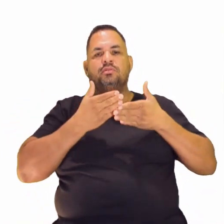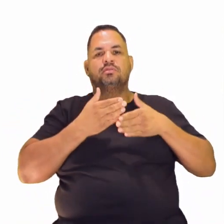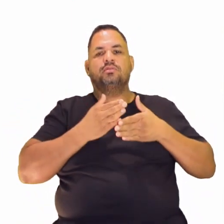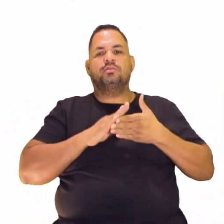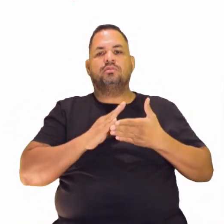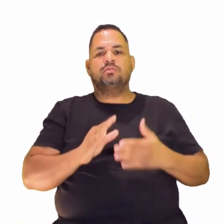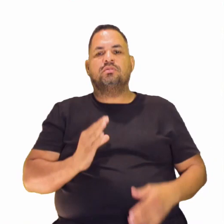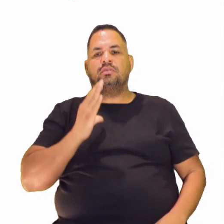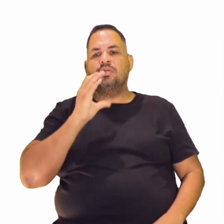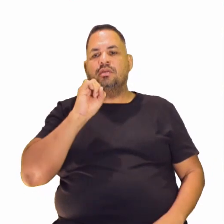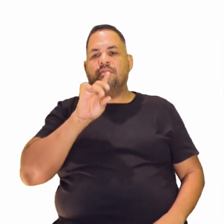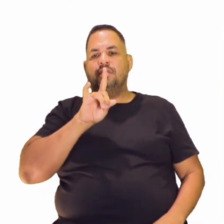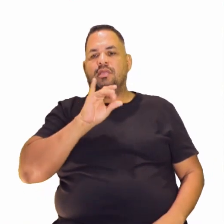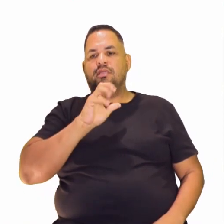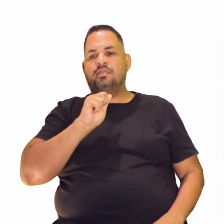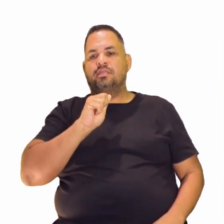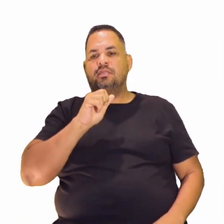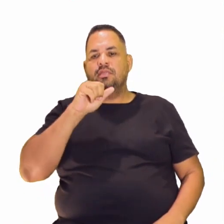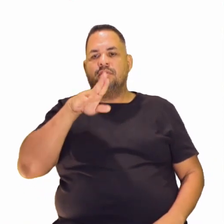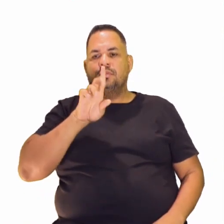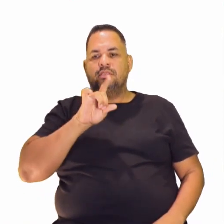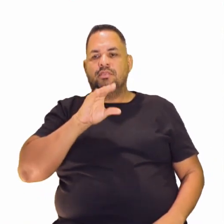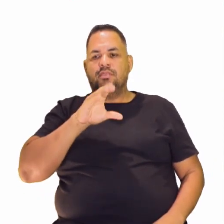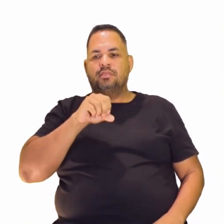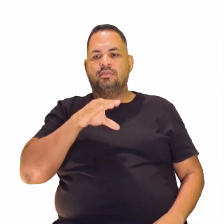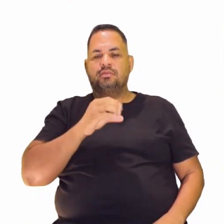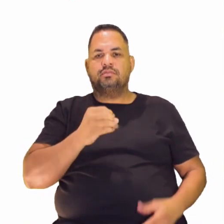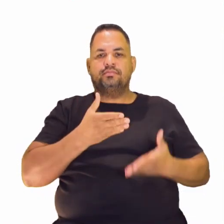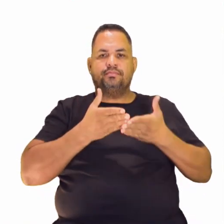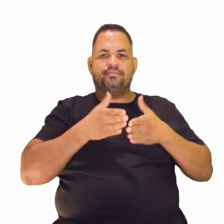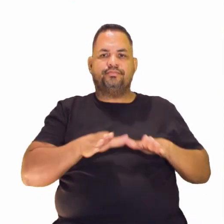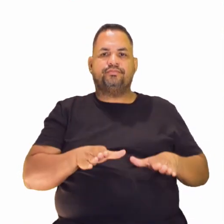Carmésia Emiliano, né? Nascido também